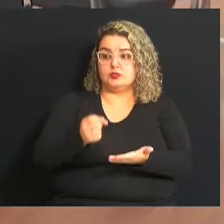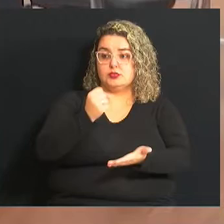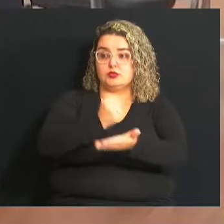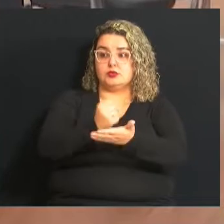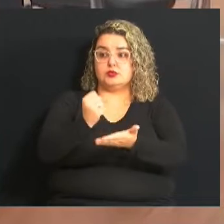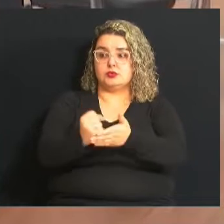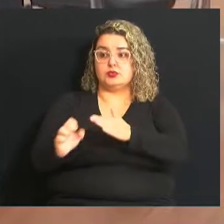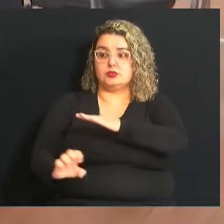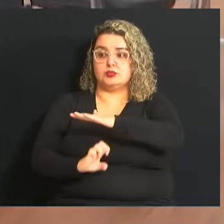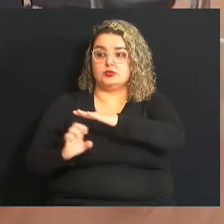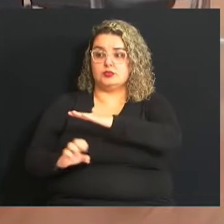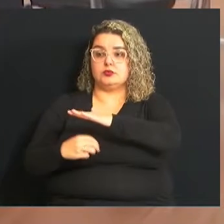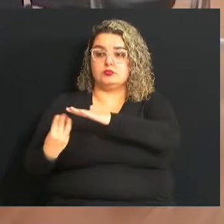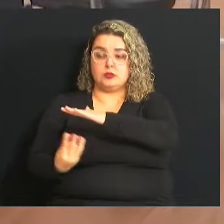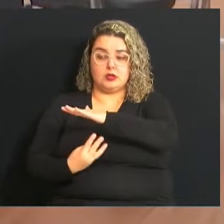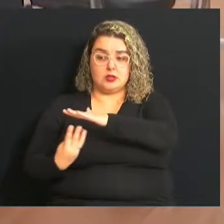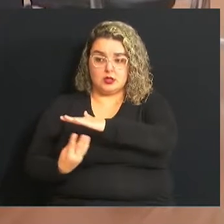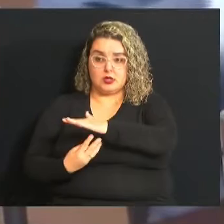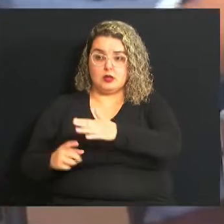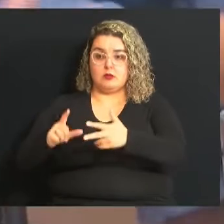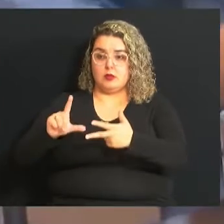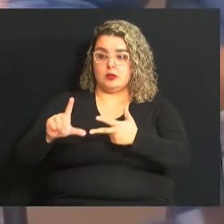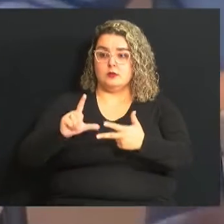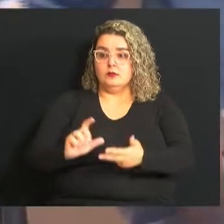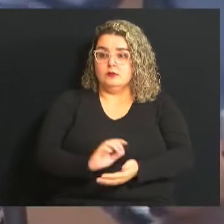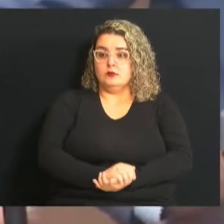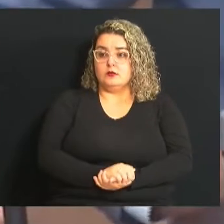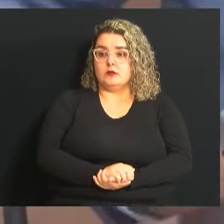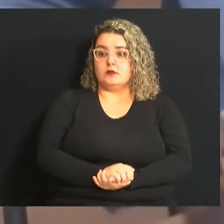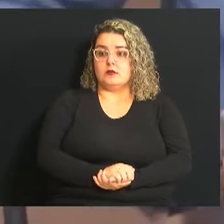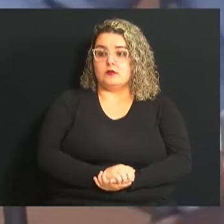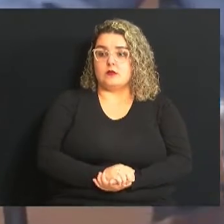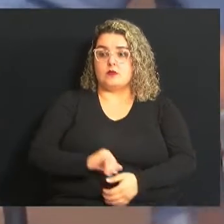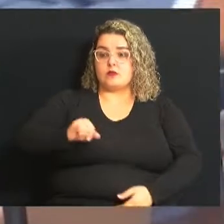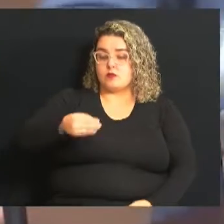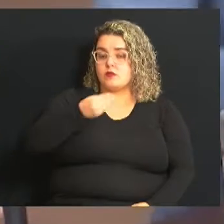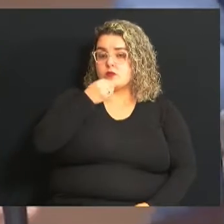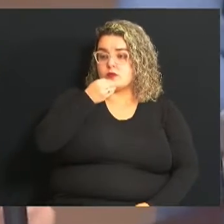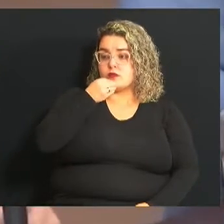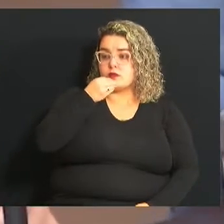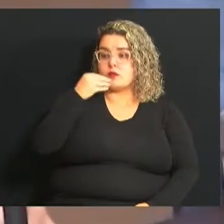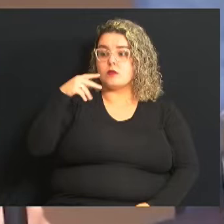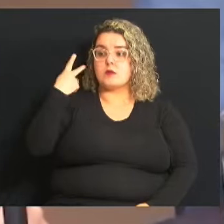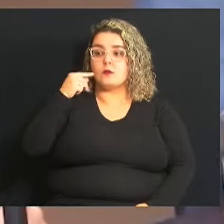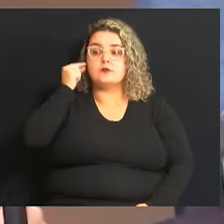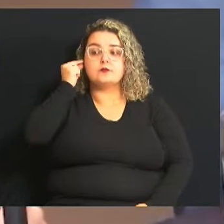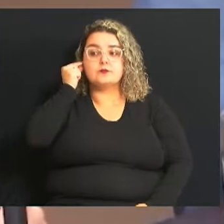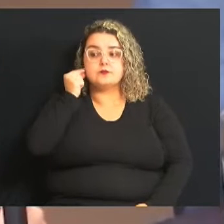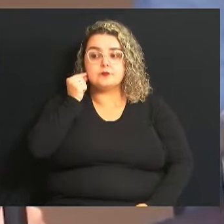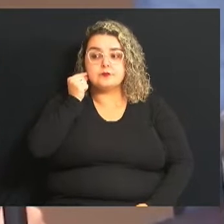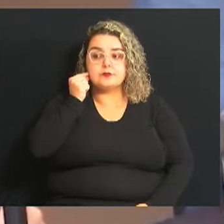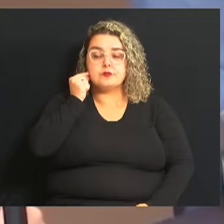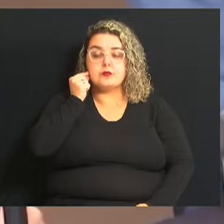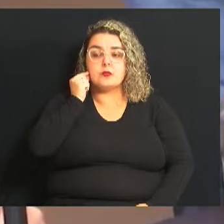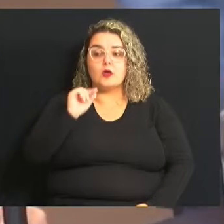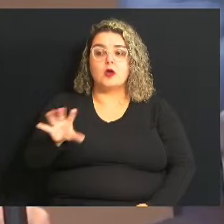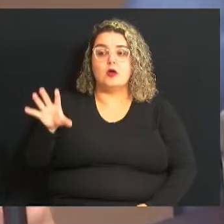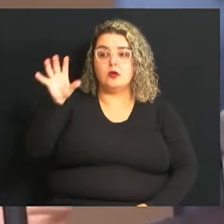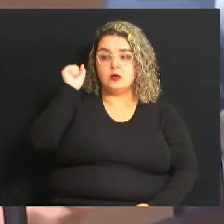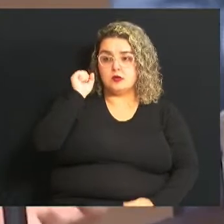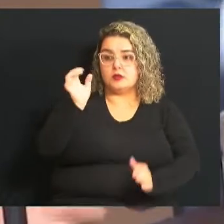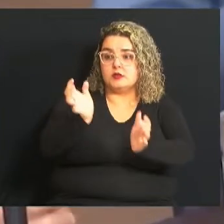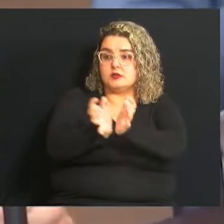empresas terceirizadas pelo Legislativo. Na oportunidade, o vereador Marcelo Silva foi ouvido pela comissão